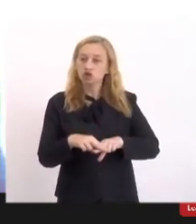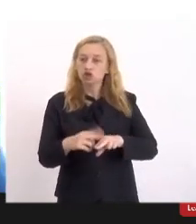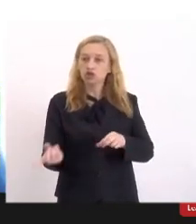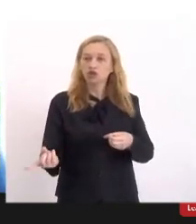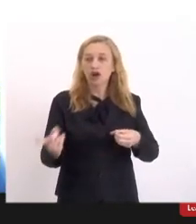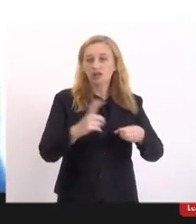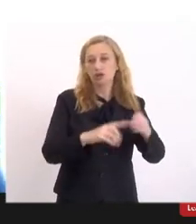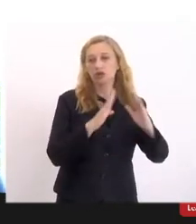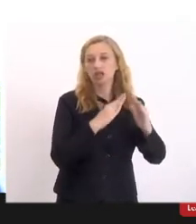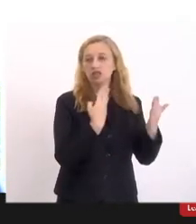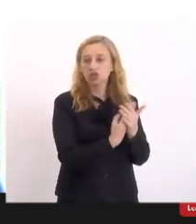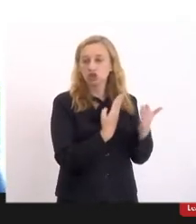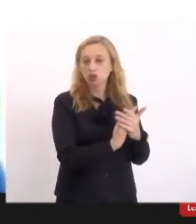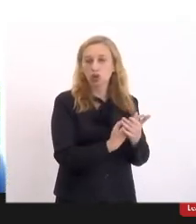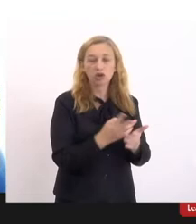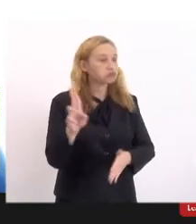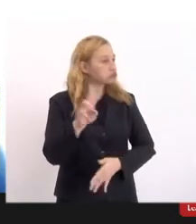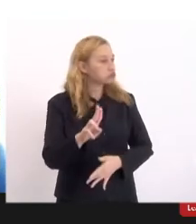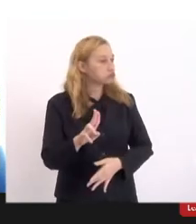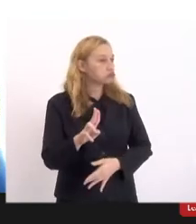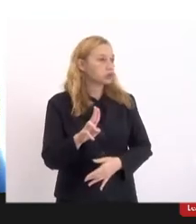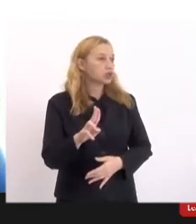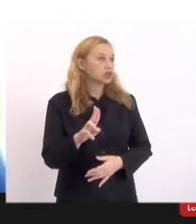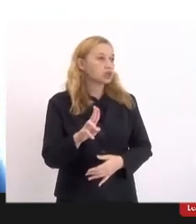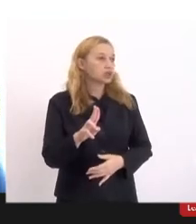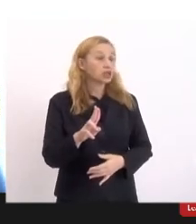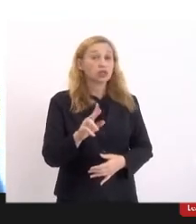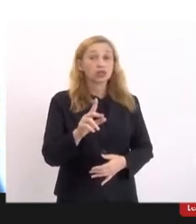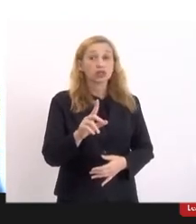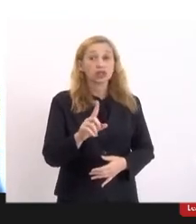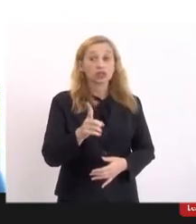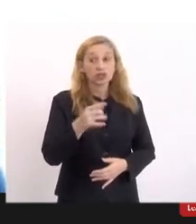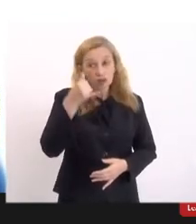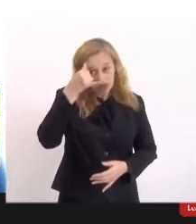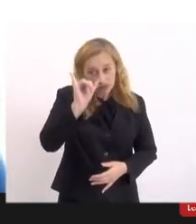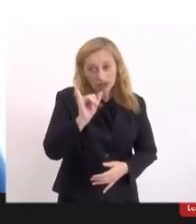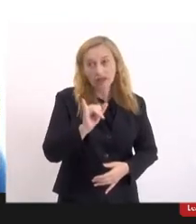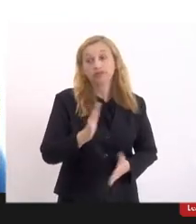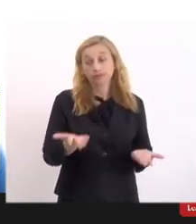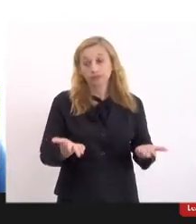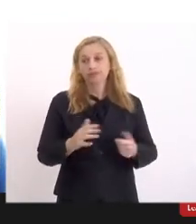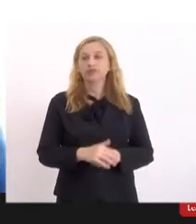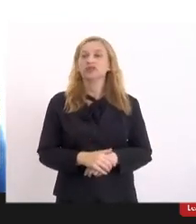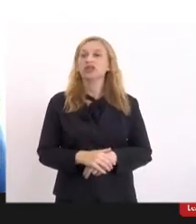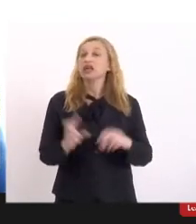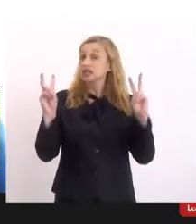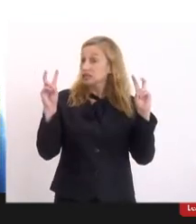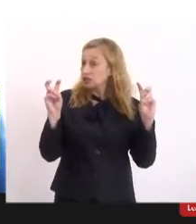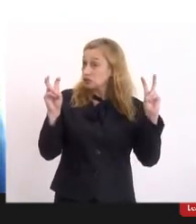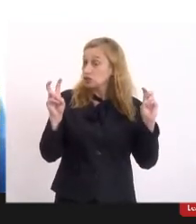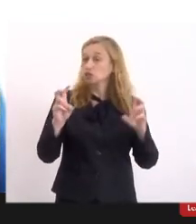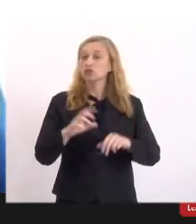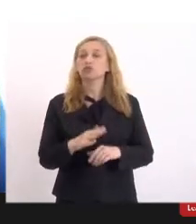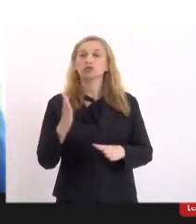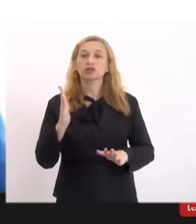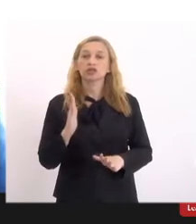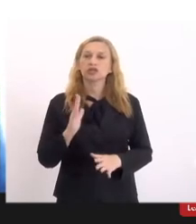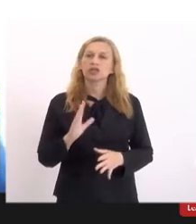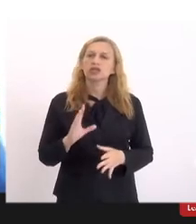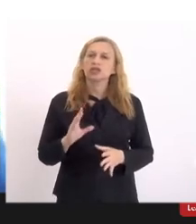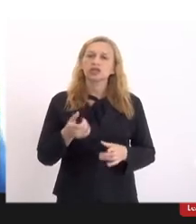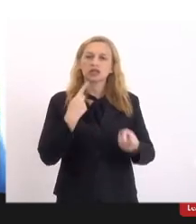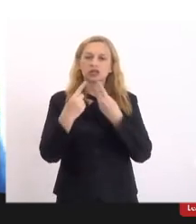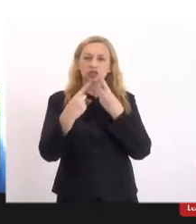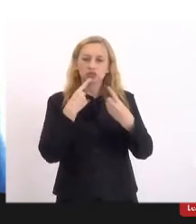outro espaço acabem sendo espaços de multiplicação dos problemas. Então, essas são questões que dizem diretamente a esse debate